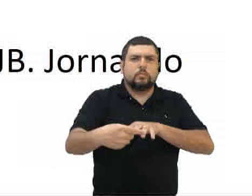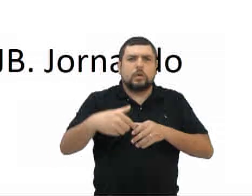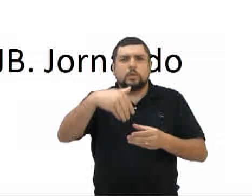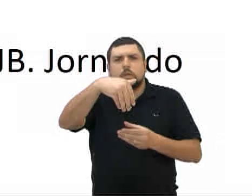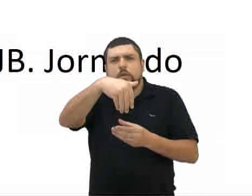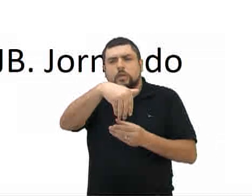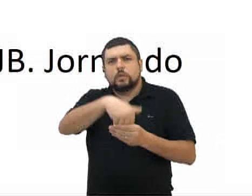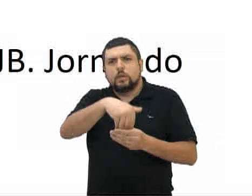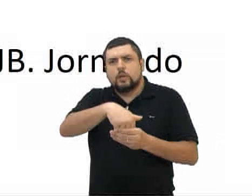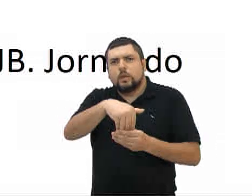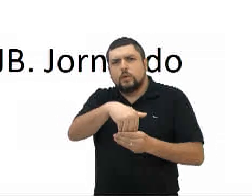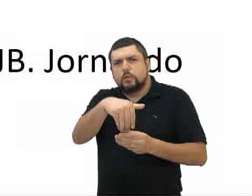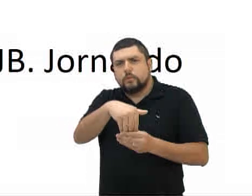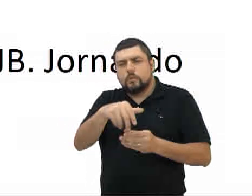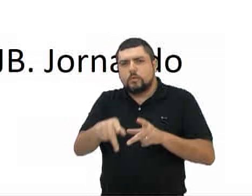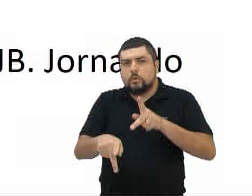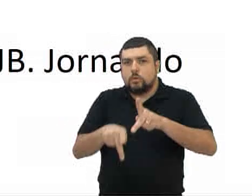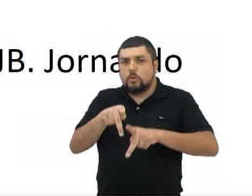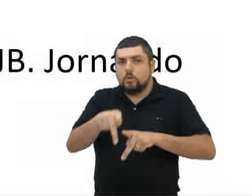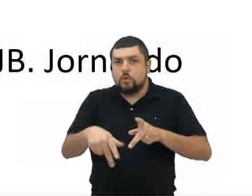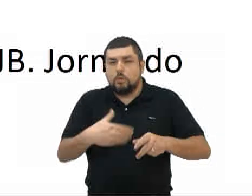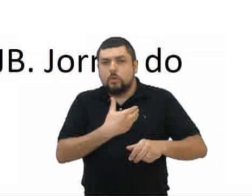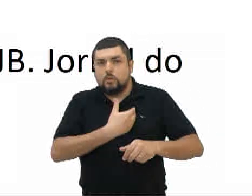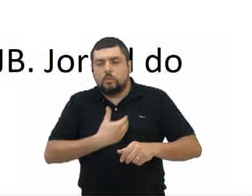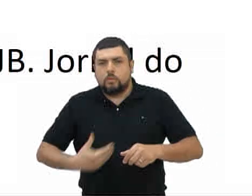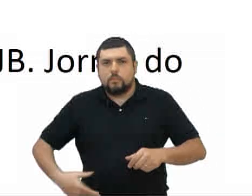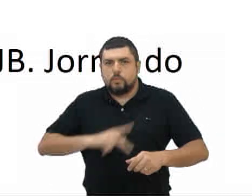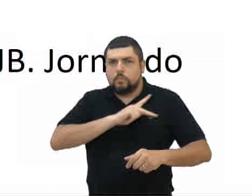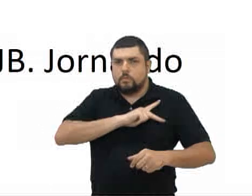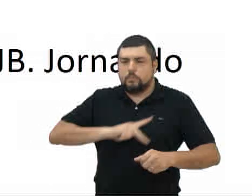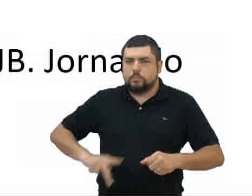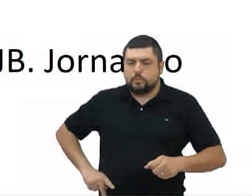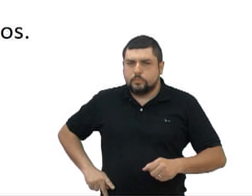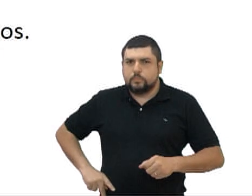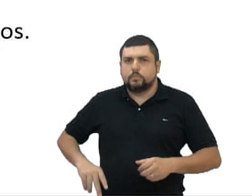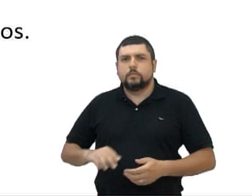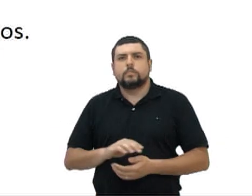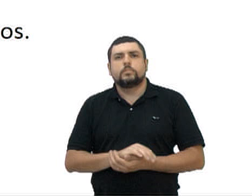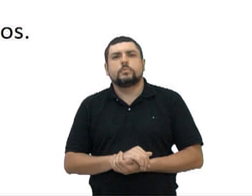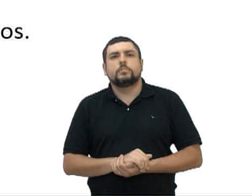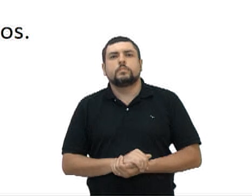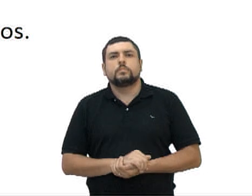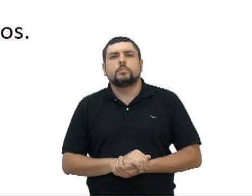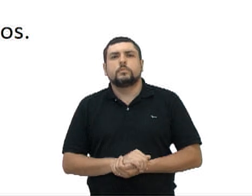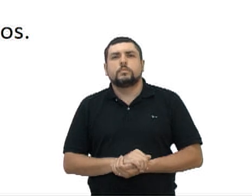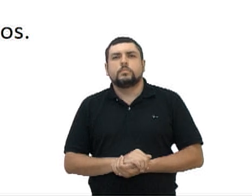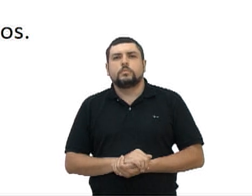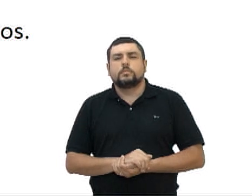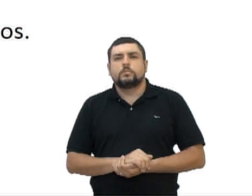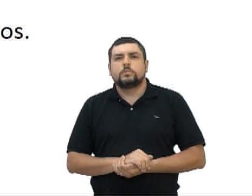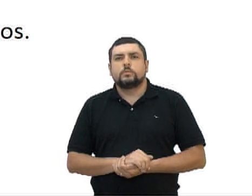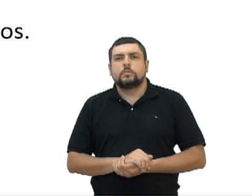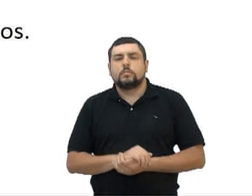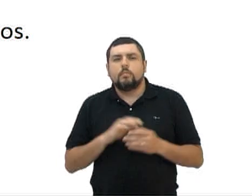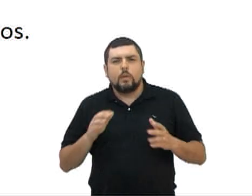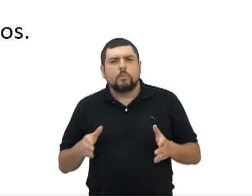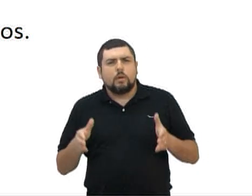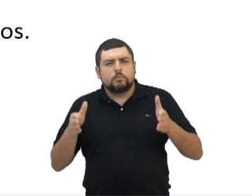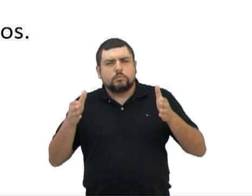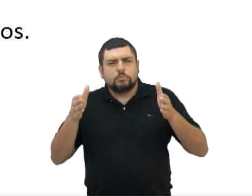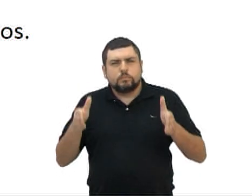diretas para presidente em 29 anos. Texto lá do álbum dos presidentes. O período descrito